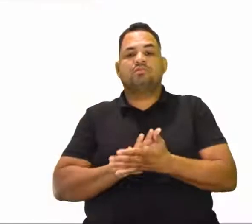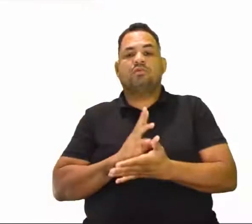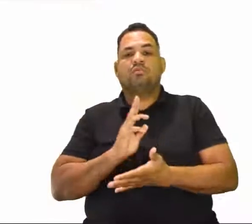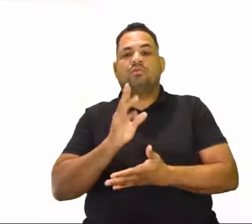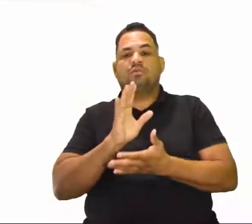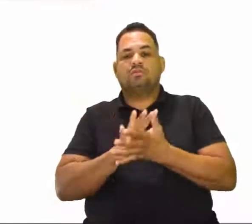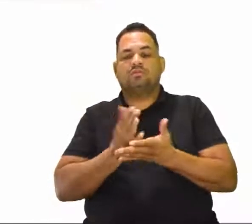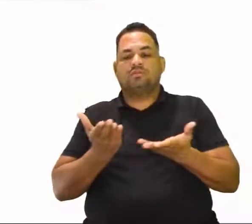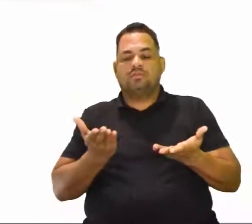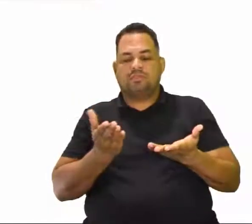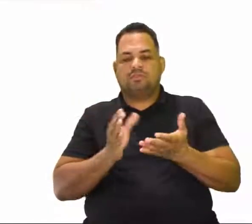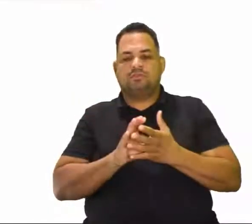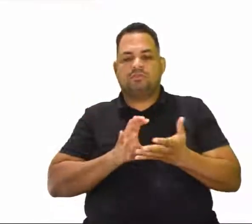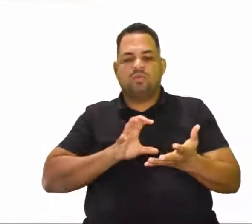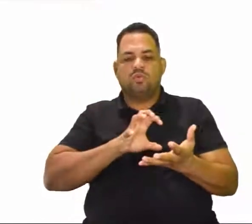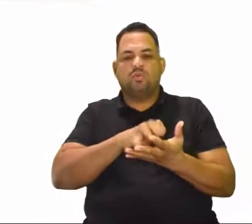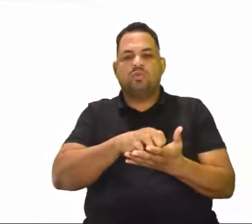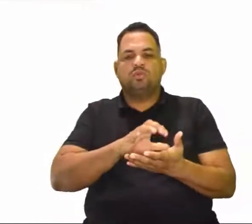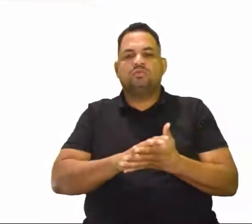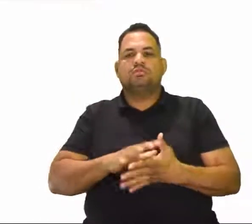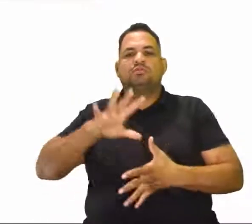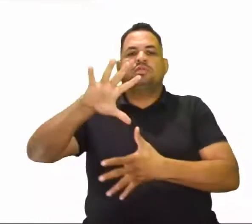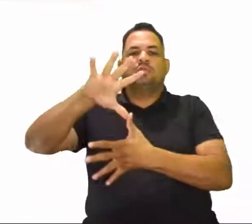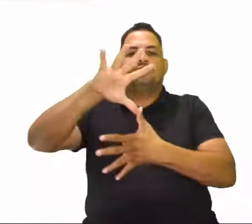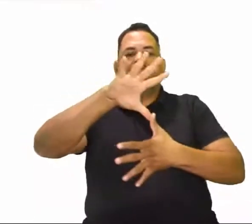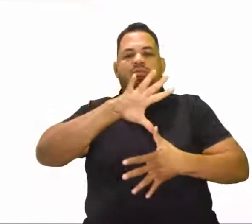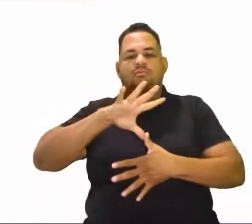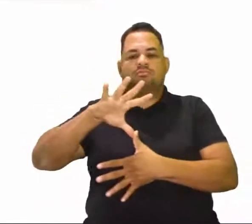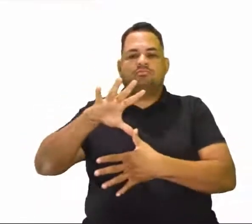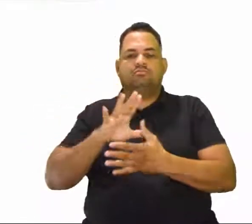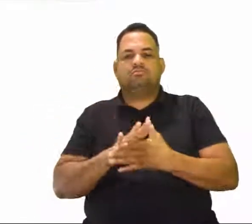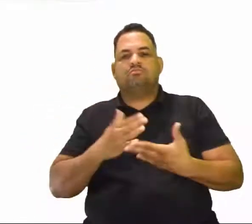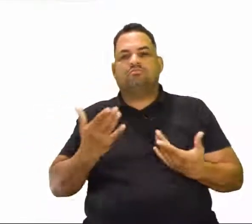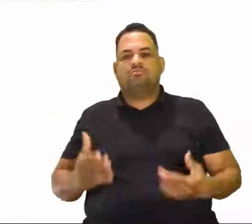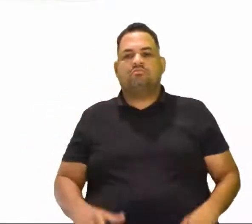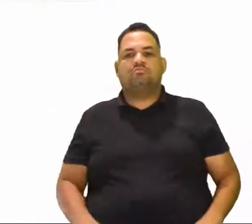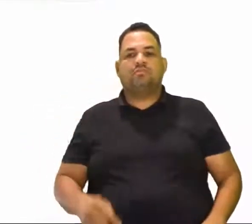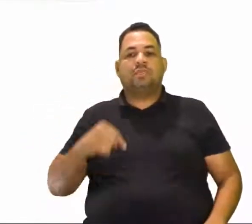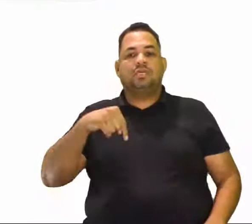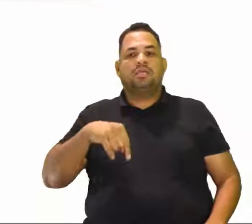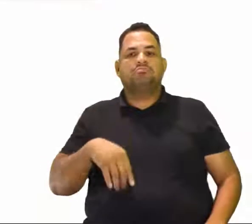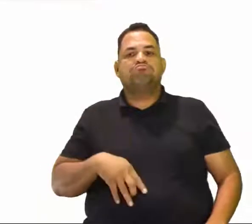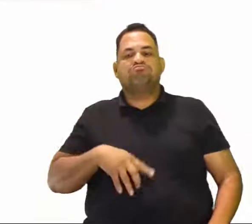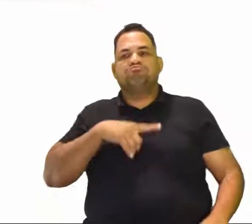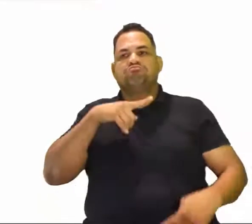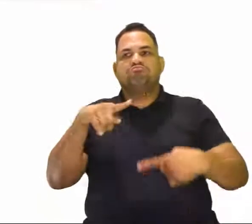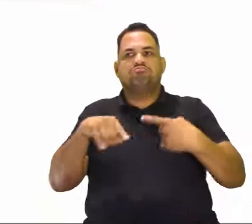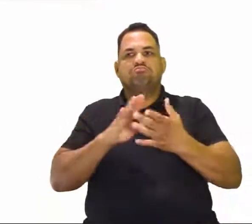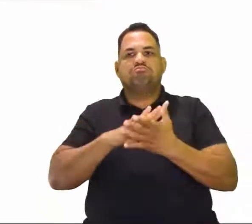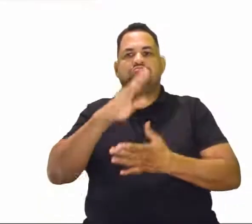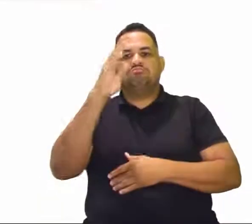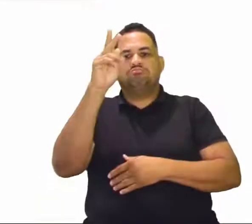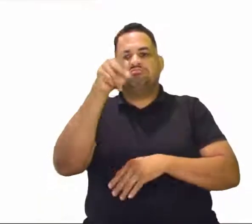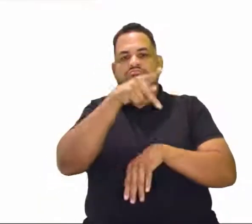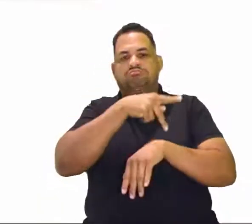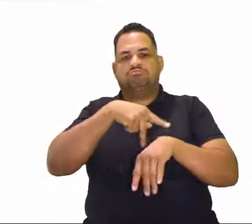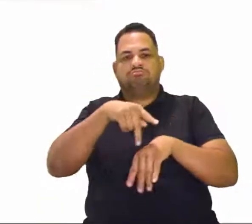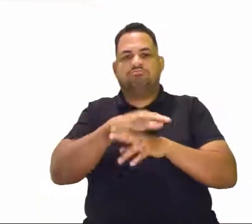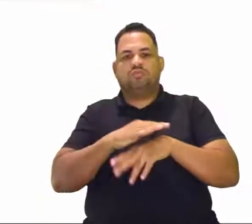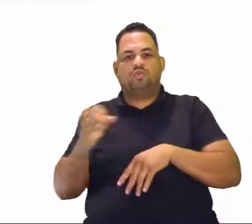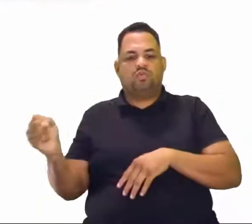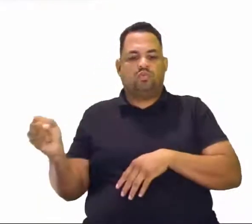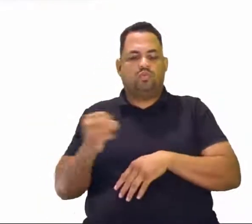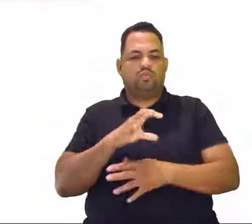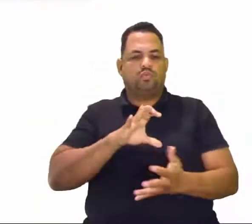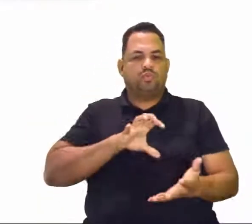colonização nas Américas na América focando essa discussão aqui no nosso país vamos falar sobre o neo-colonialismo